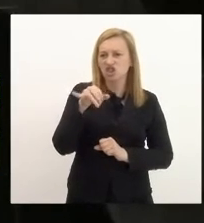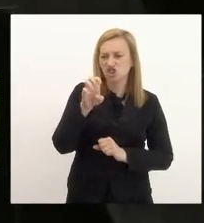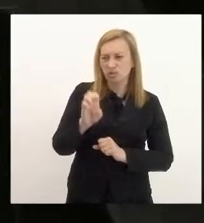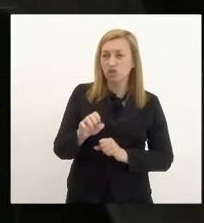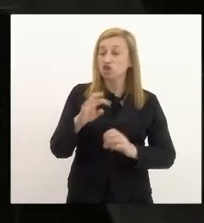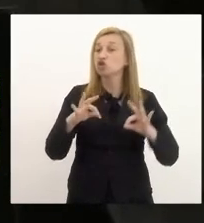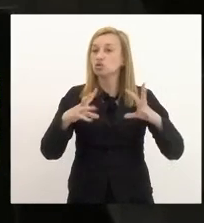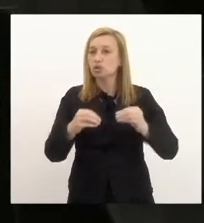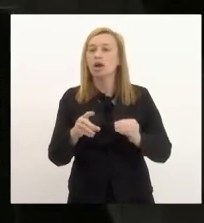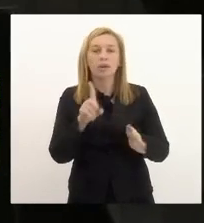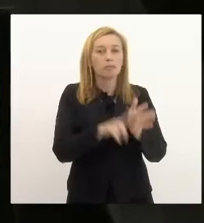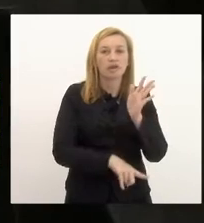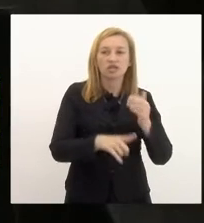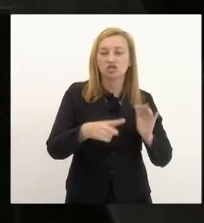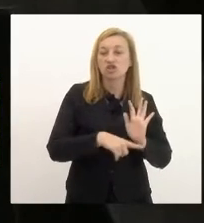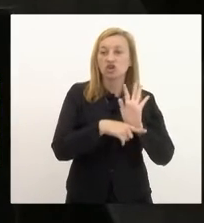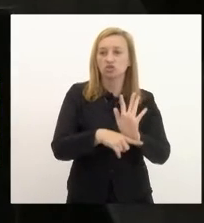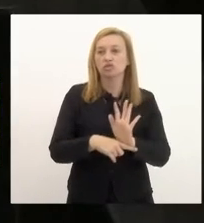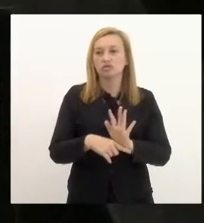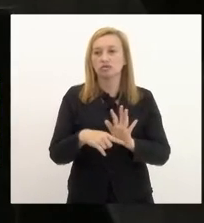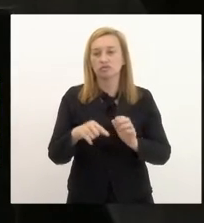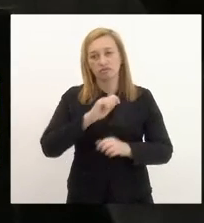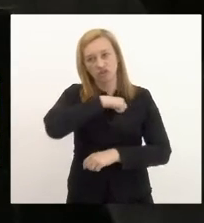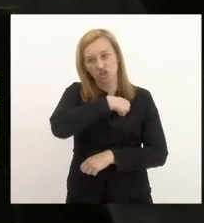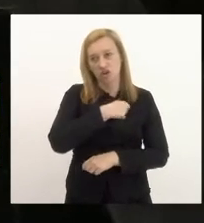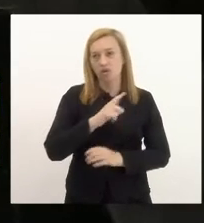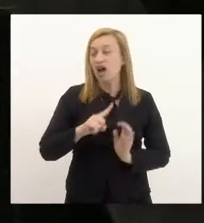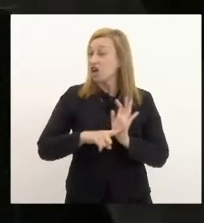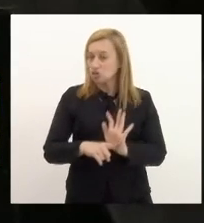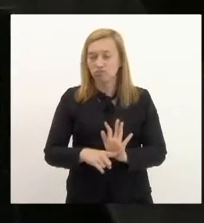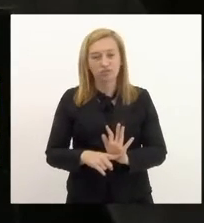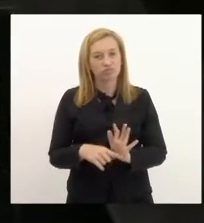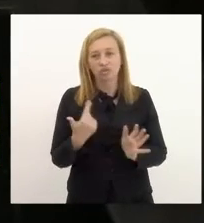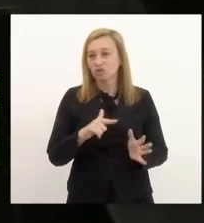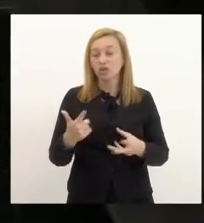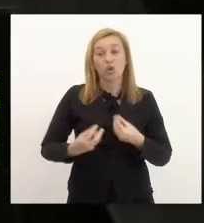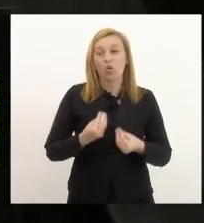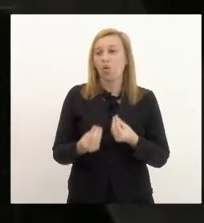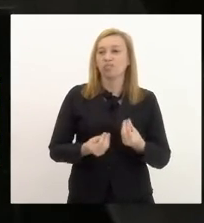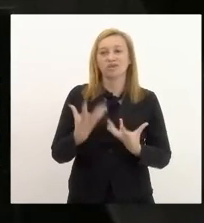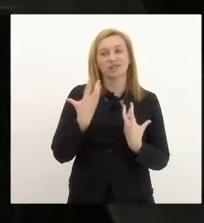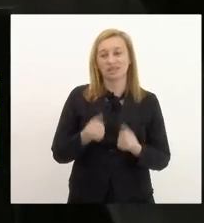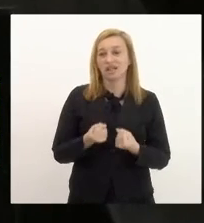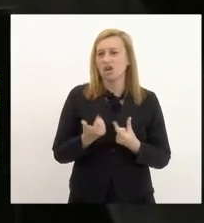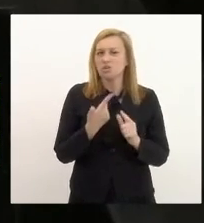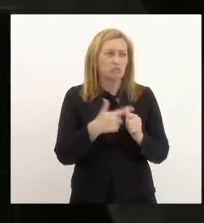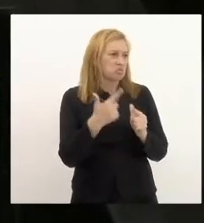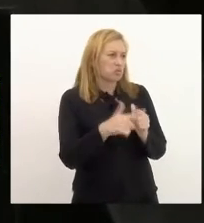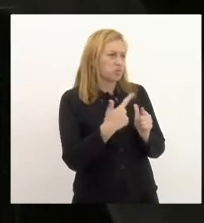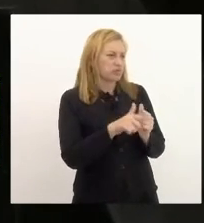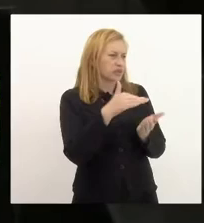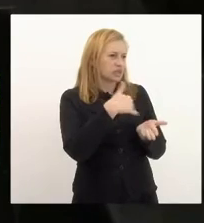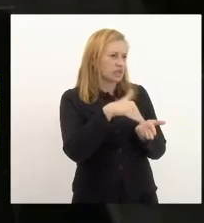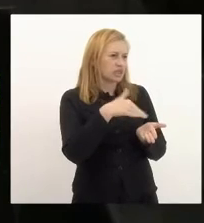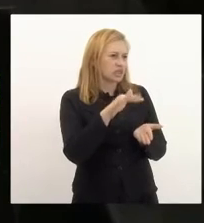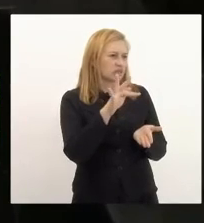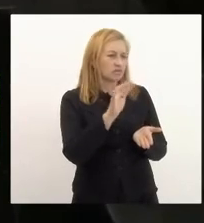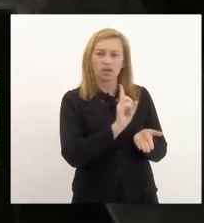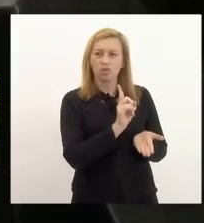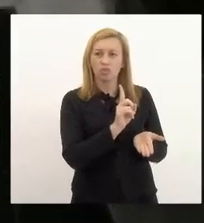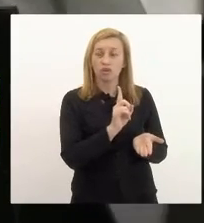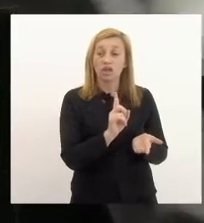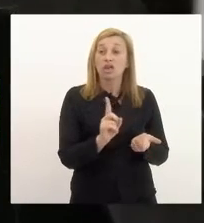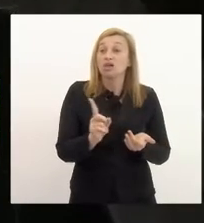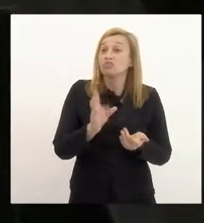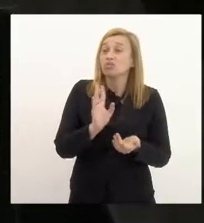tudo menos de recuperação fiscal recuperação não dá para não dá para aceitar isso é um problema do secretário Nelson Rocha não mas